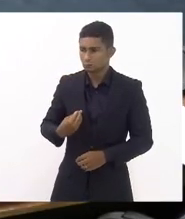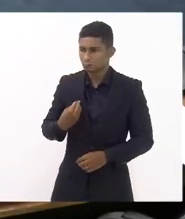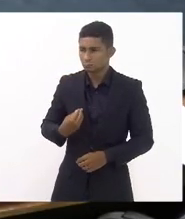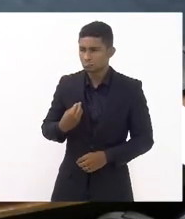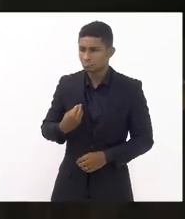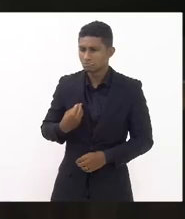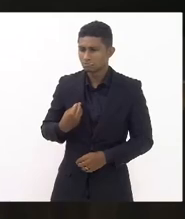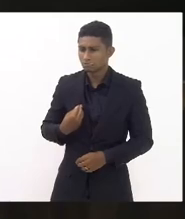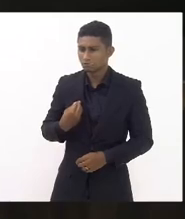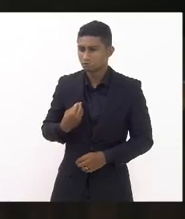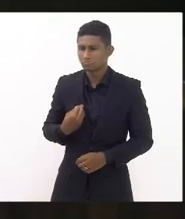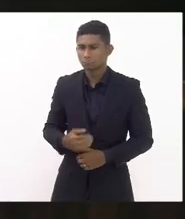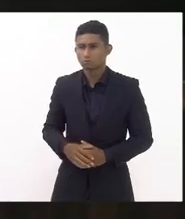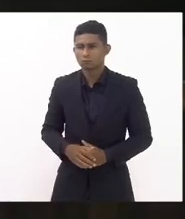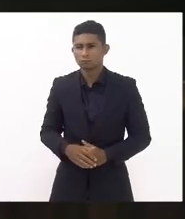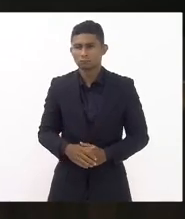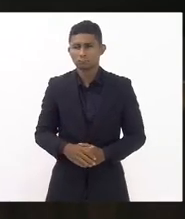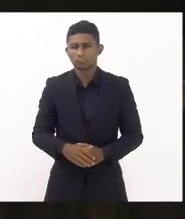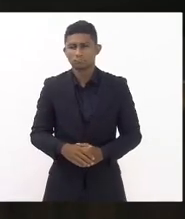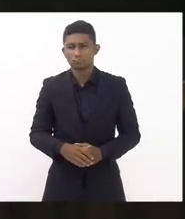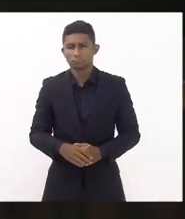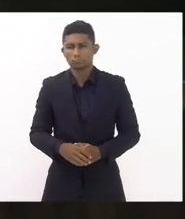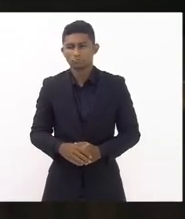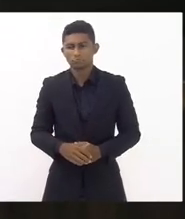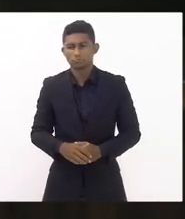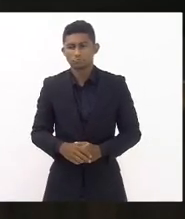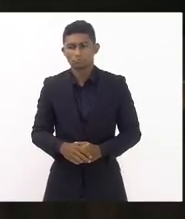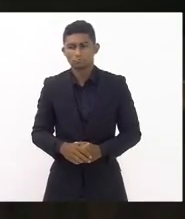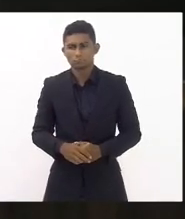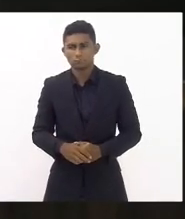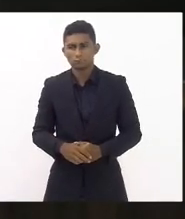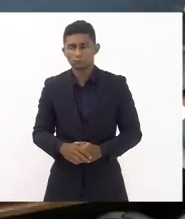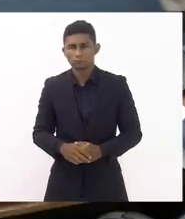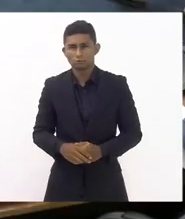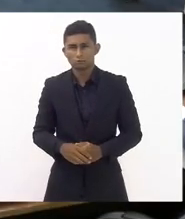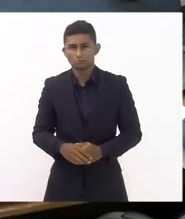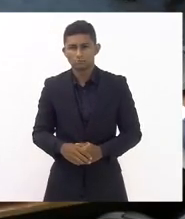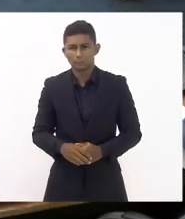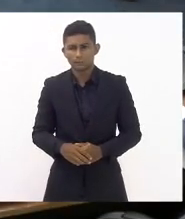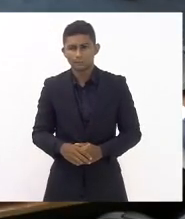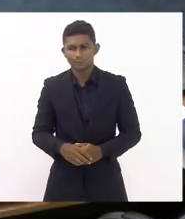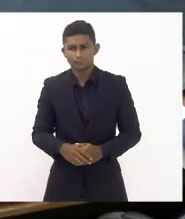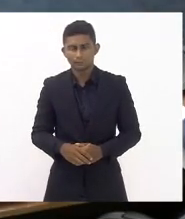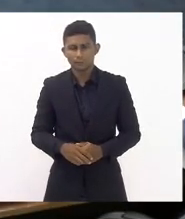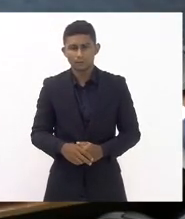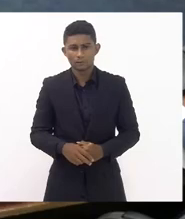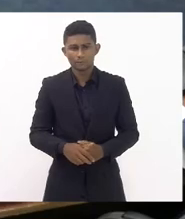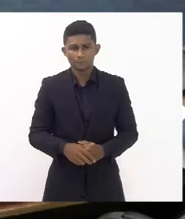Pela Comissão de Política Urbana, Habitação e Assuntos Fundiários, deputado.